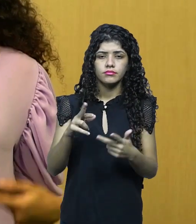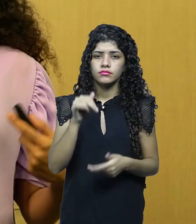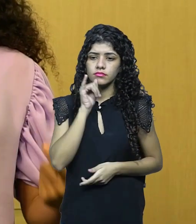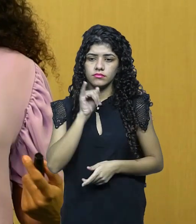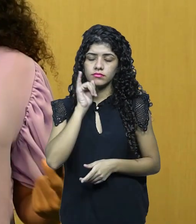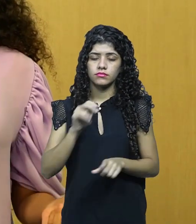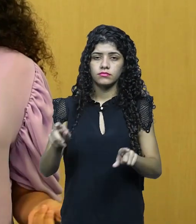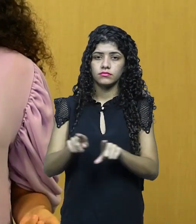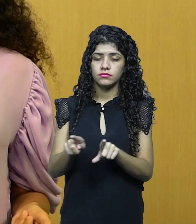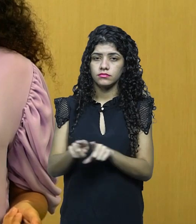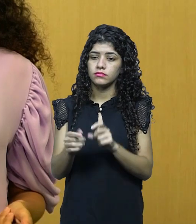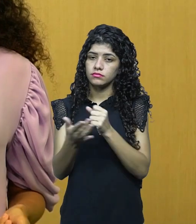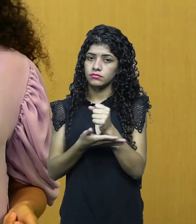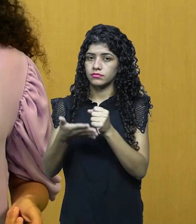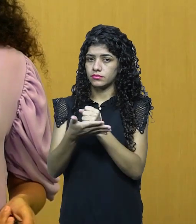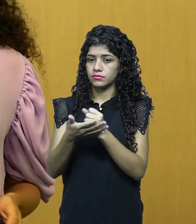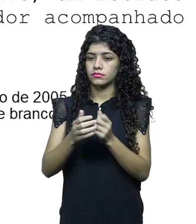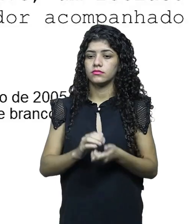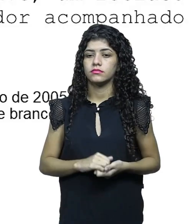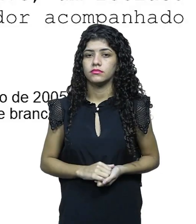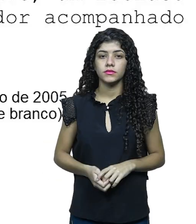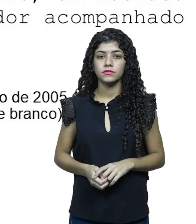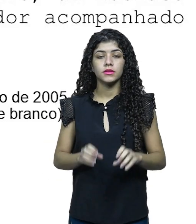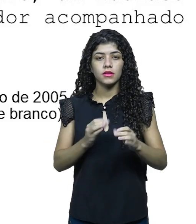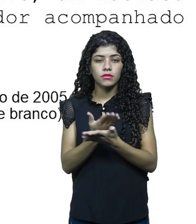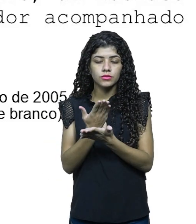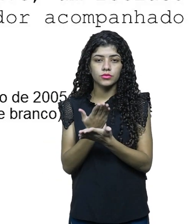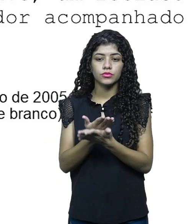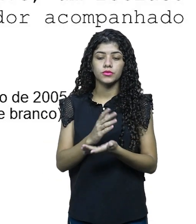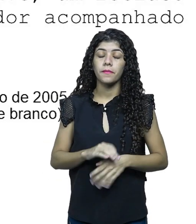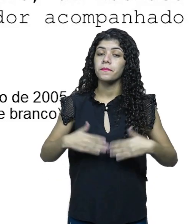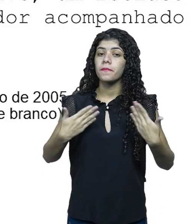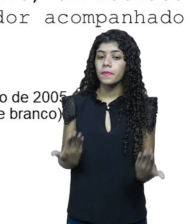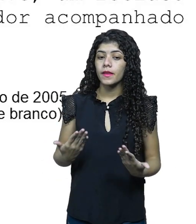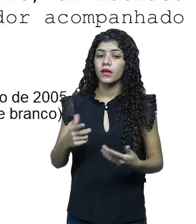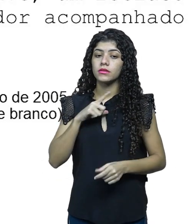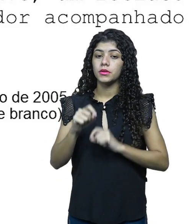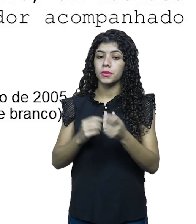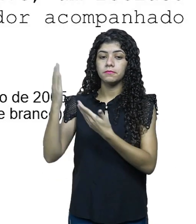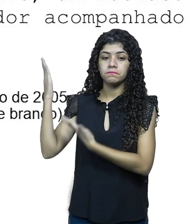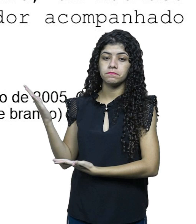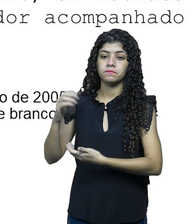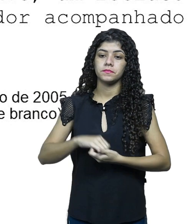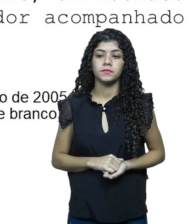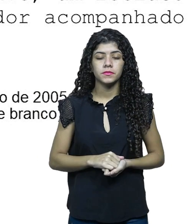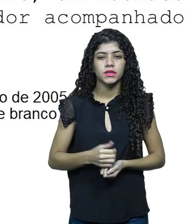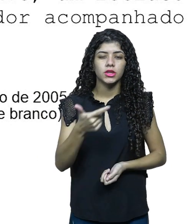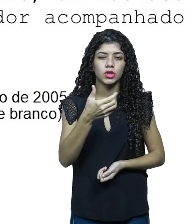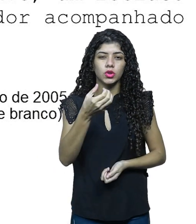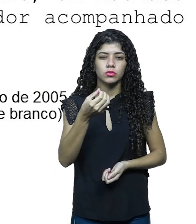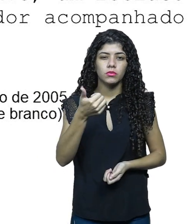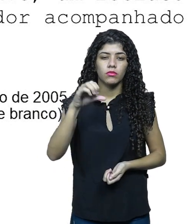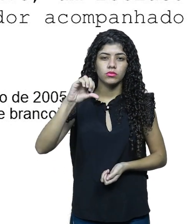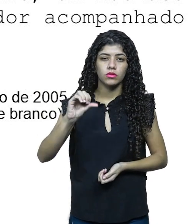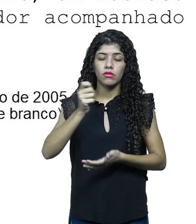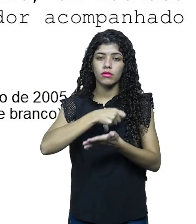exemplos para se basear nesse estudo. Então, em 2 papas, de 2019, quem escreveu esse roteiro foi